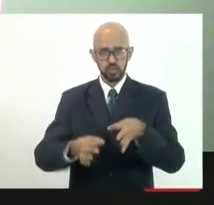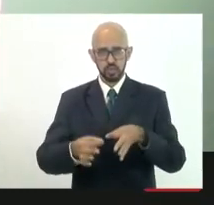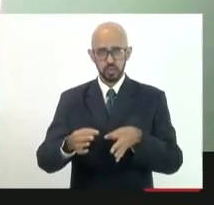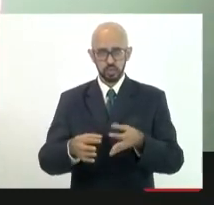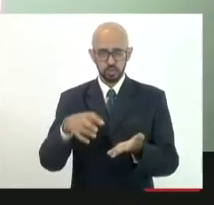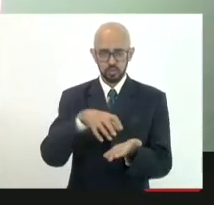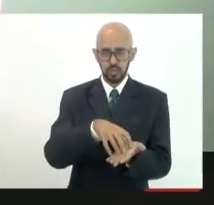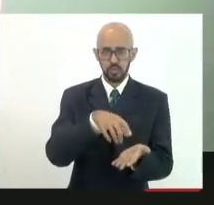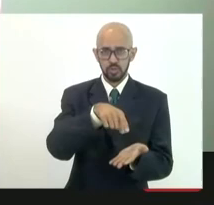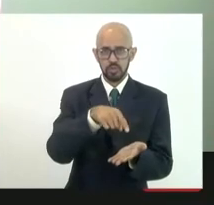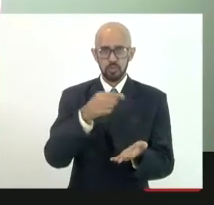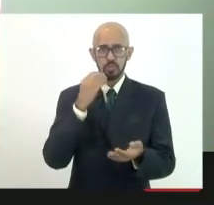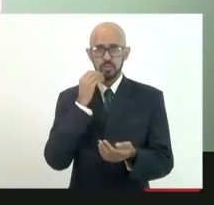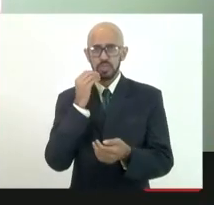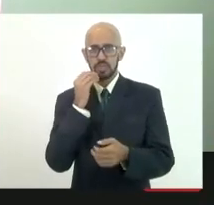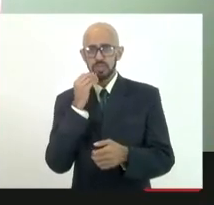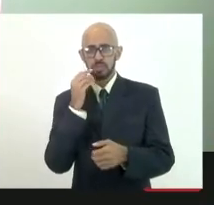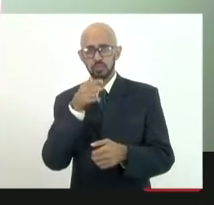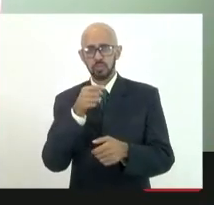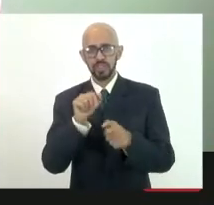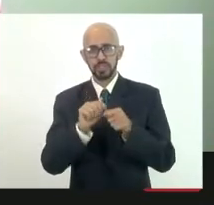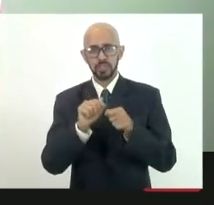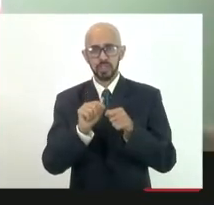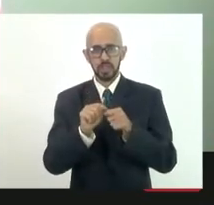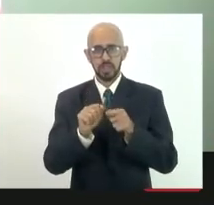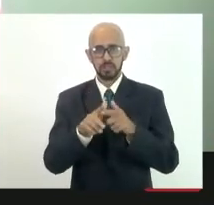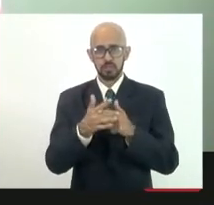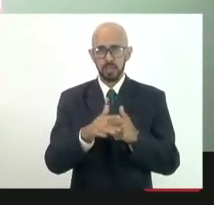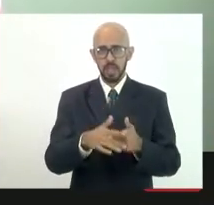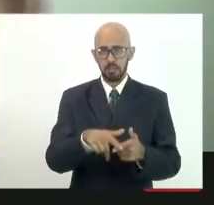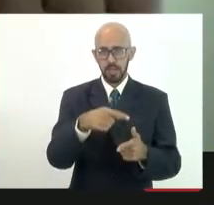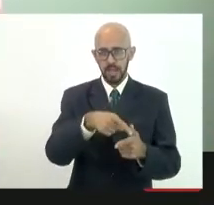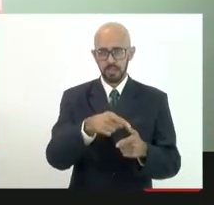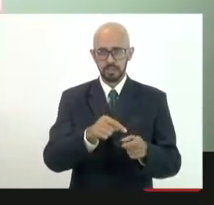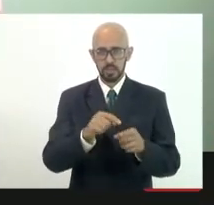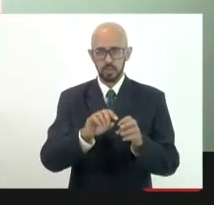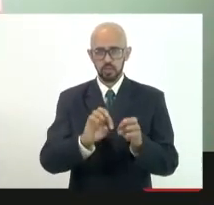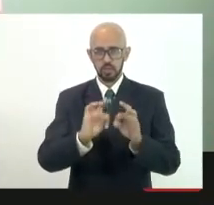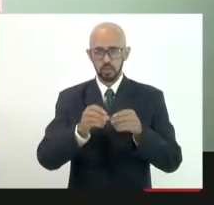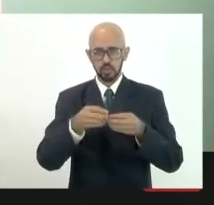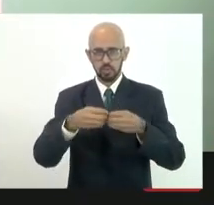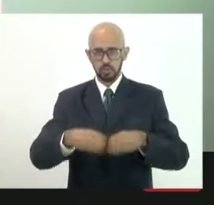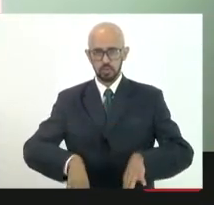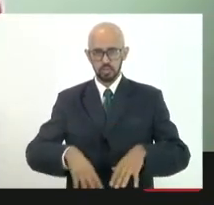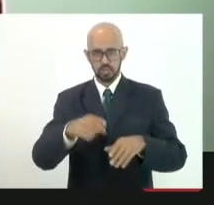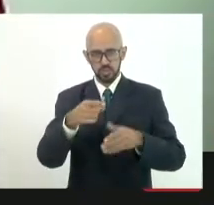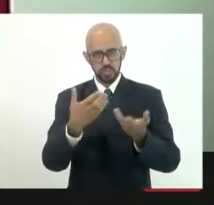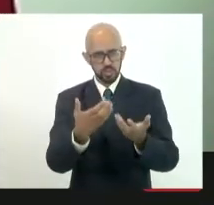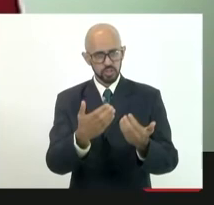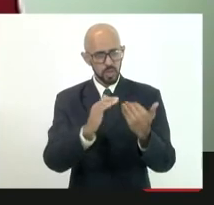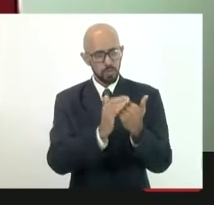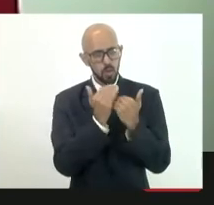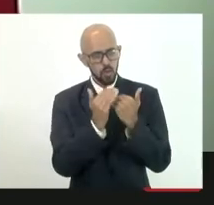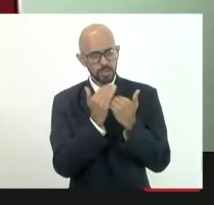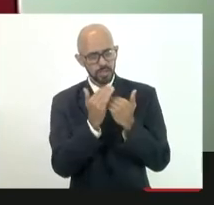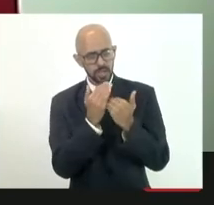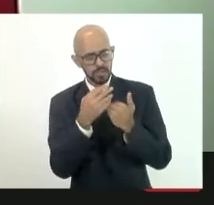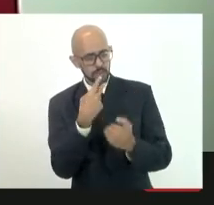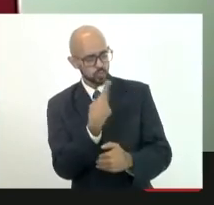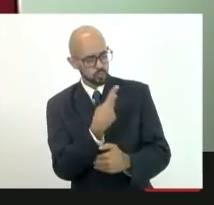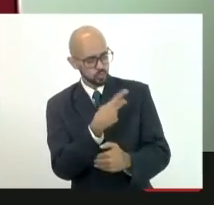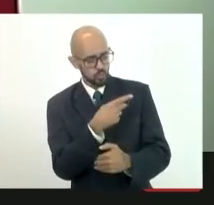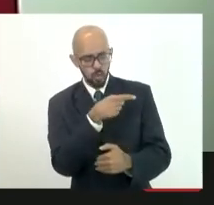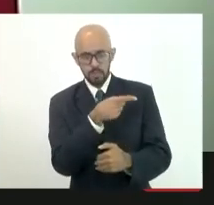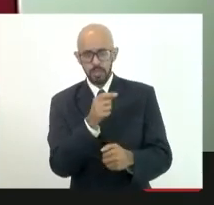representação pela reparação de danos e como isso se daria. Na verdade, a gente quer uma orientação sua para melhor construir esse projeto de